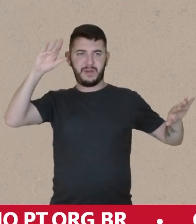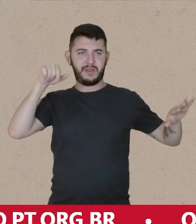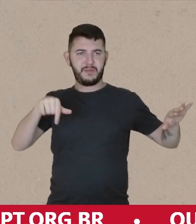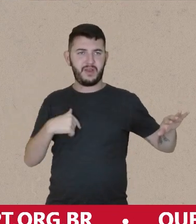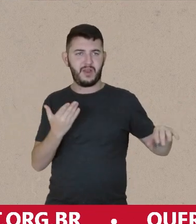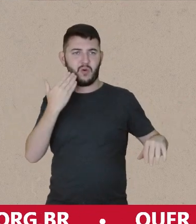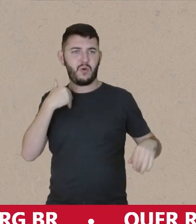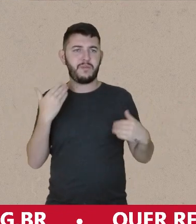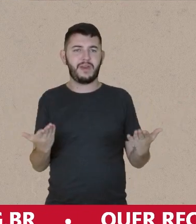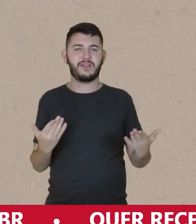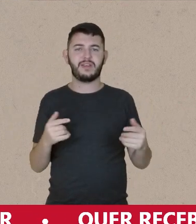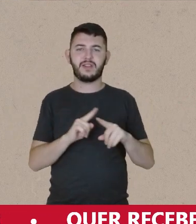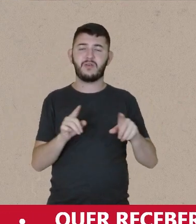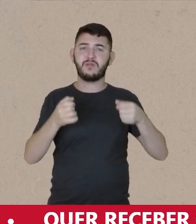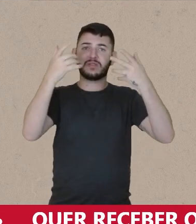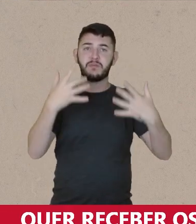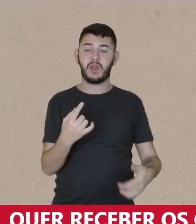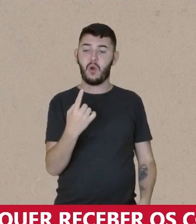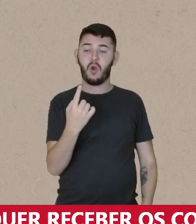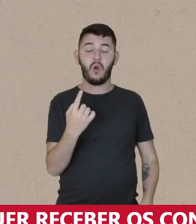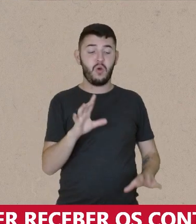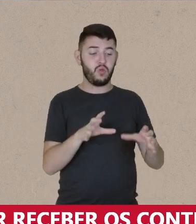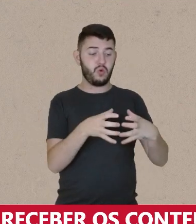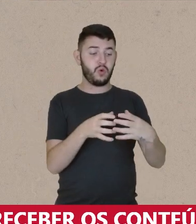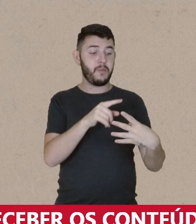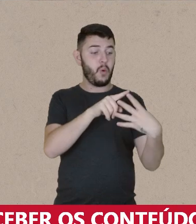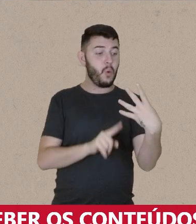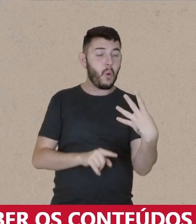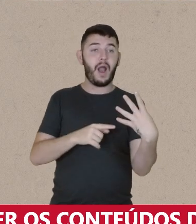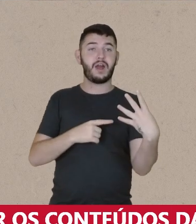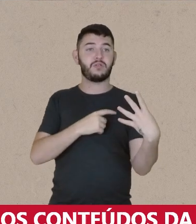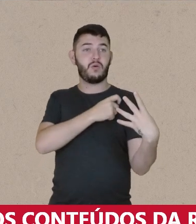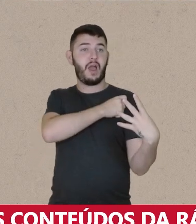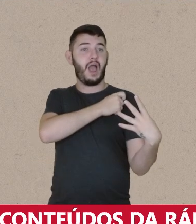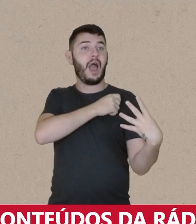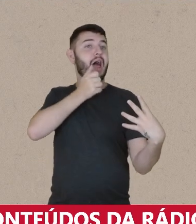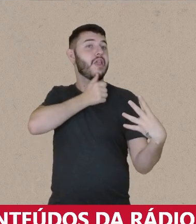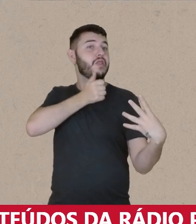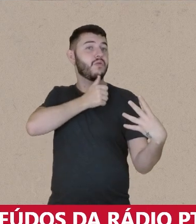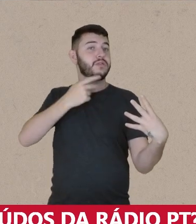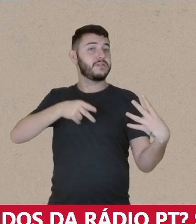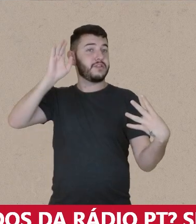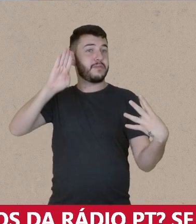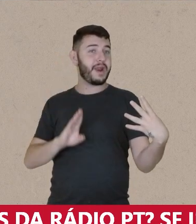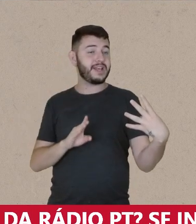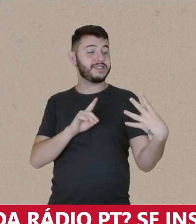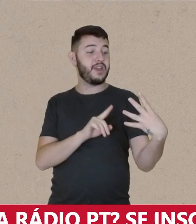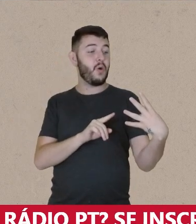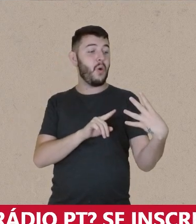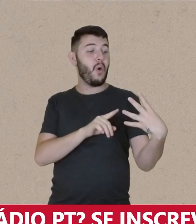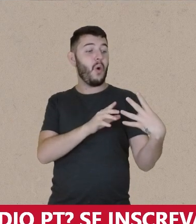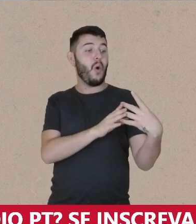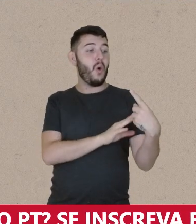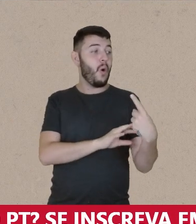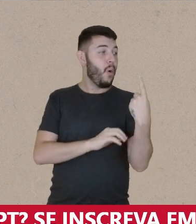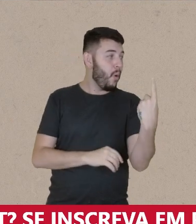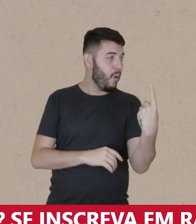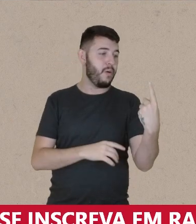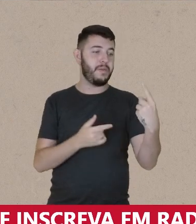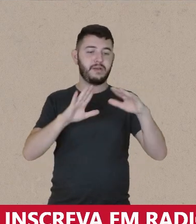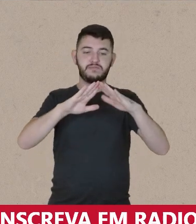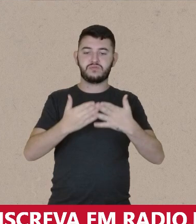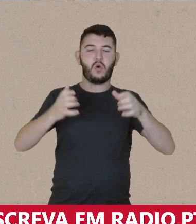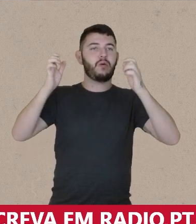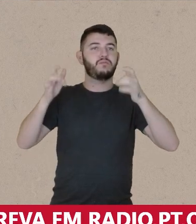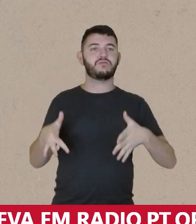1 em cada 4 estudantes no Brasil já deixou de ir para a escola por conta da menstruação, por não ter